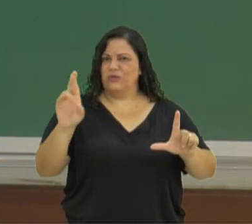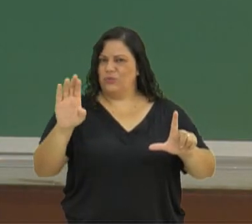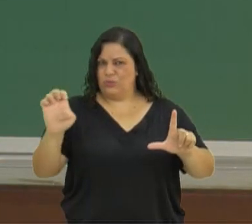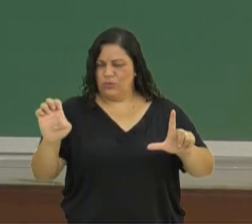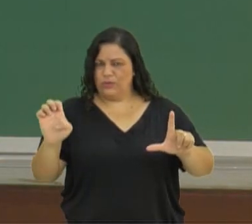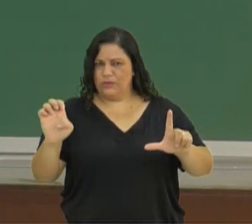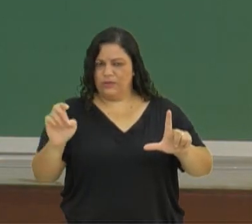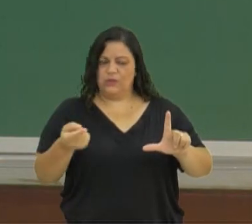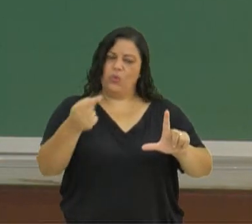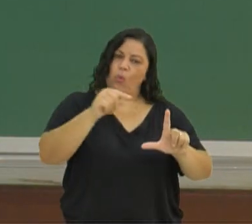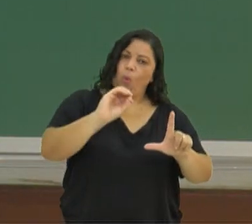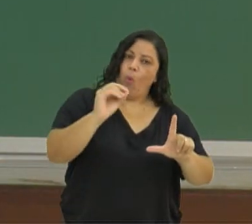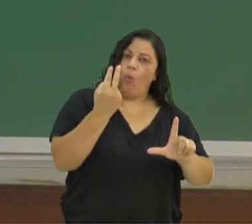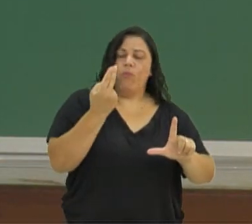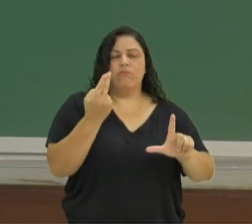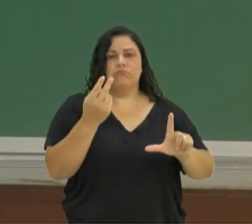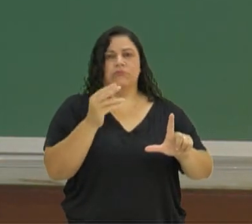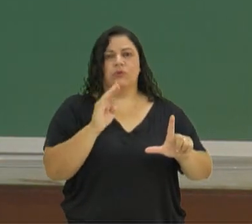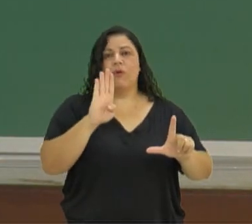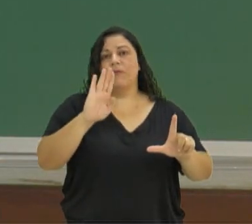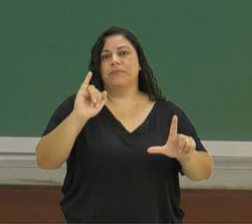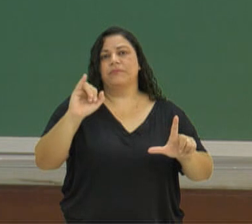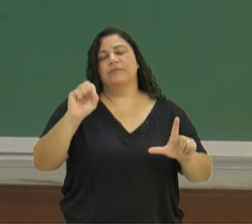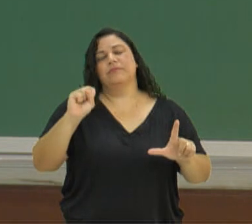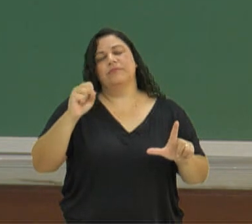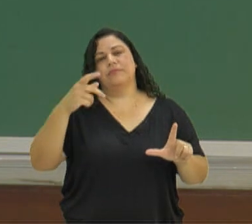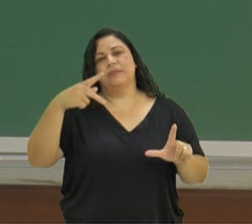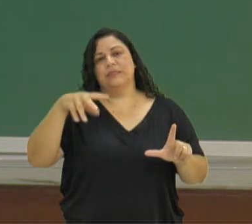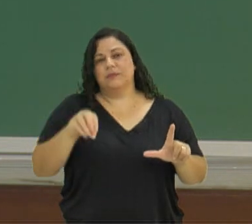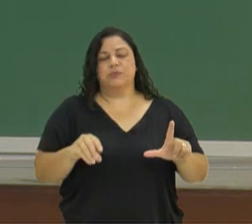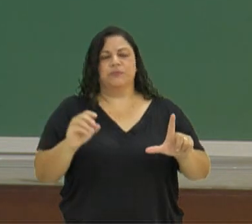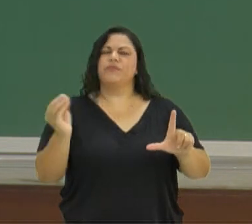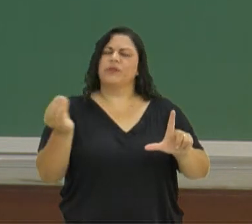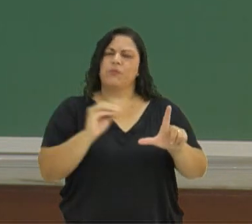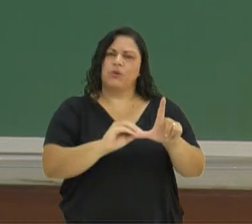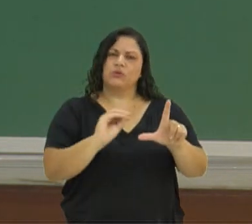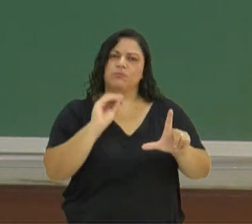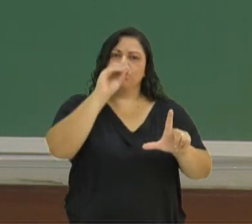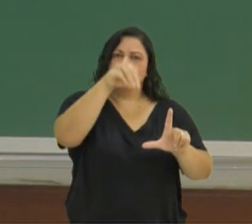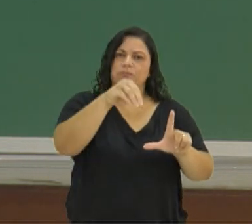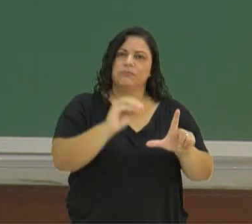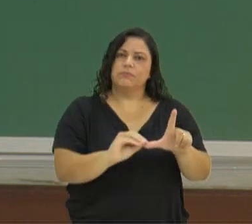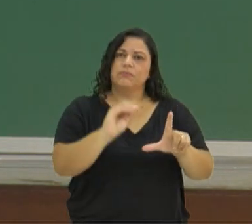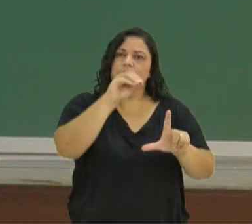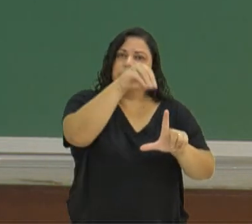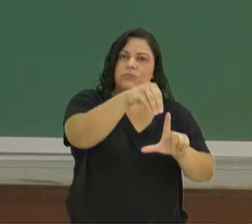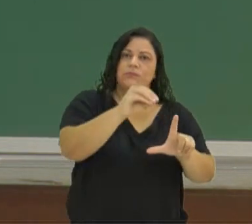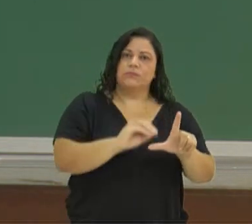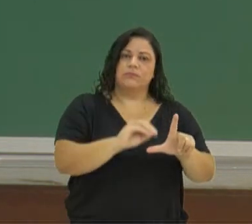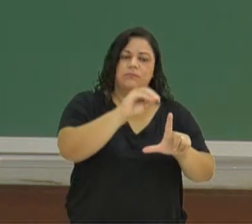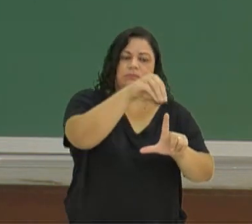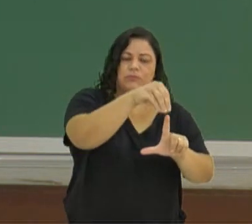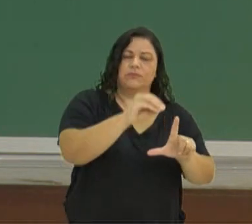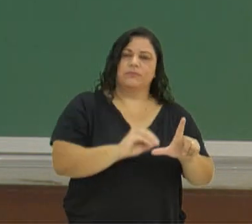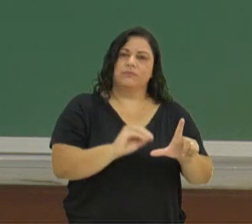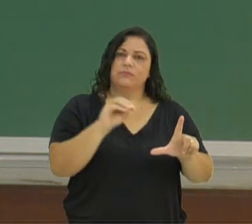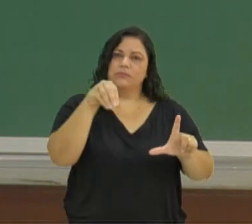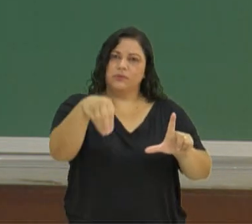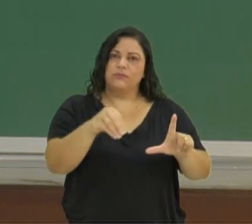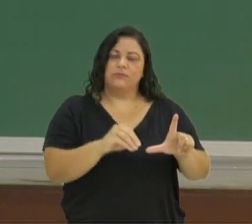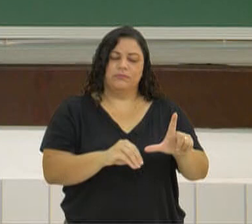torre e uma casa como se fosse o bispo. E ela pode saltar sobre outras peças, tanto peças suas quanto as peças